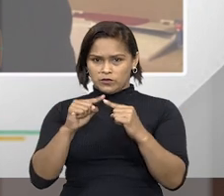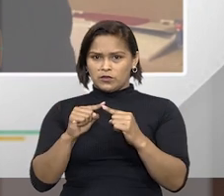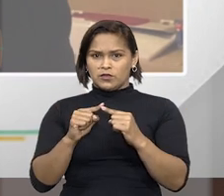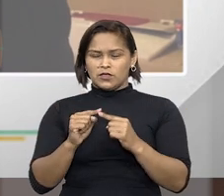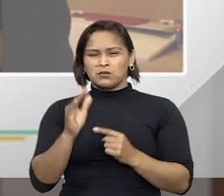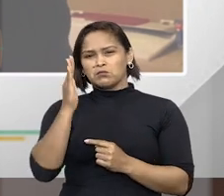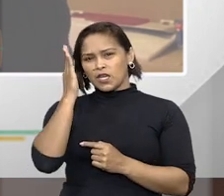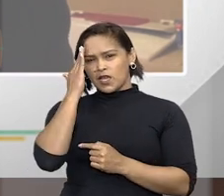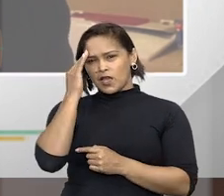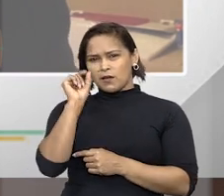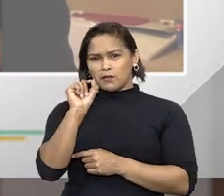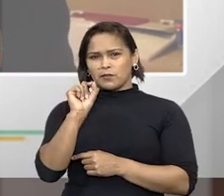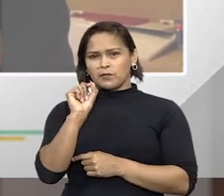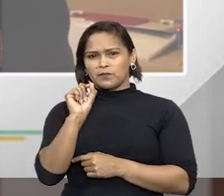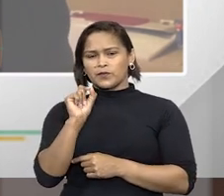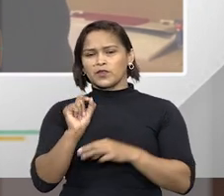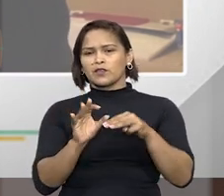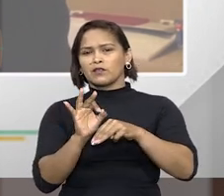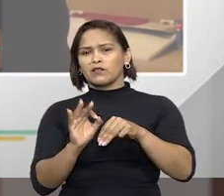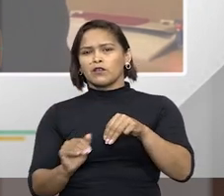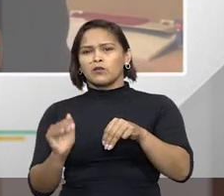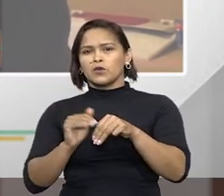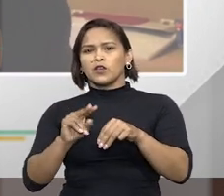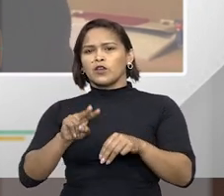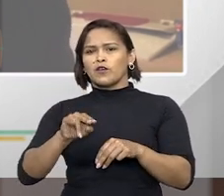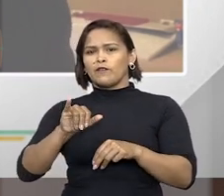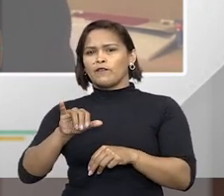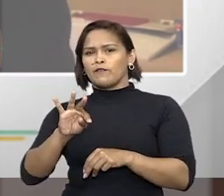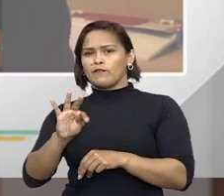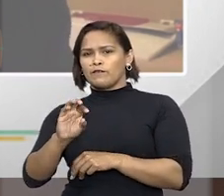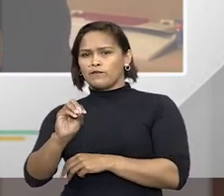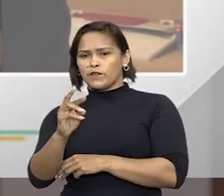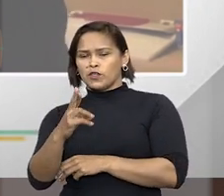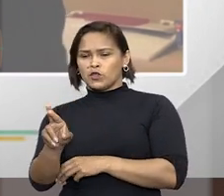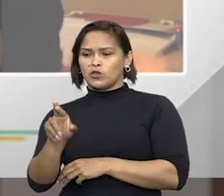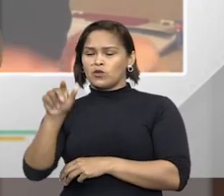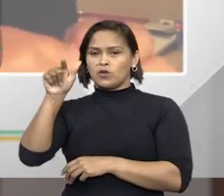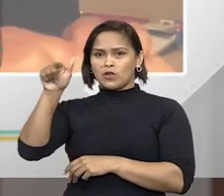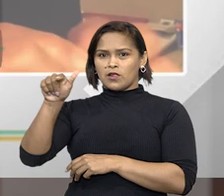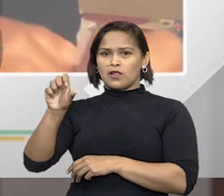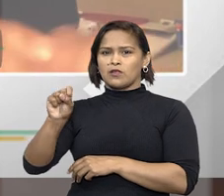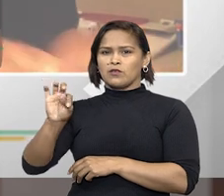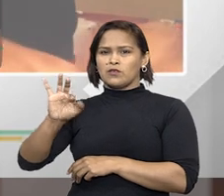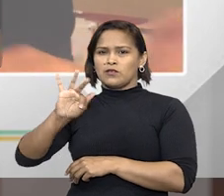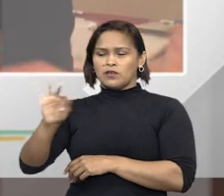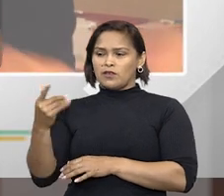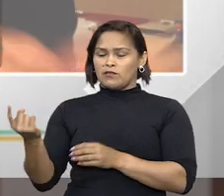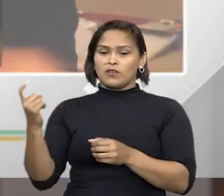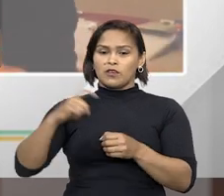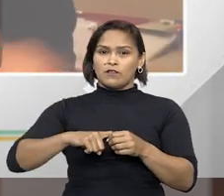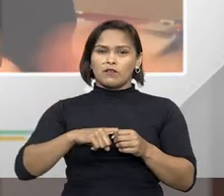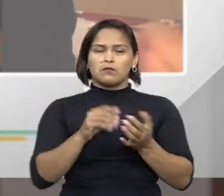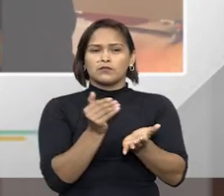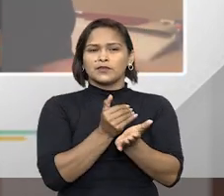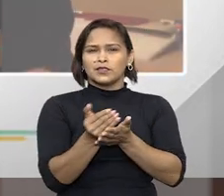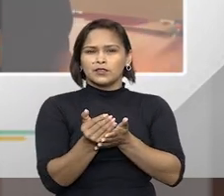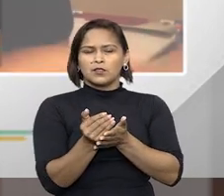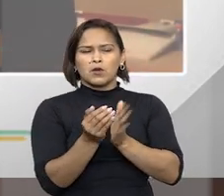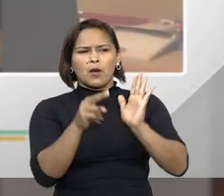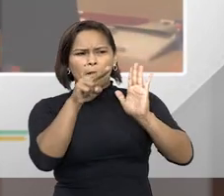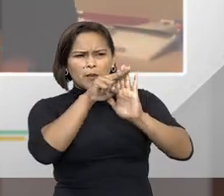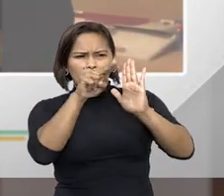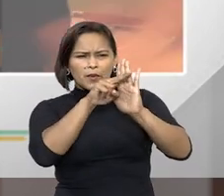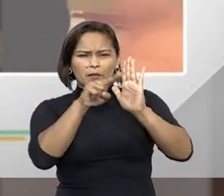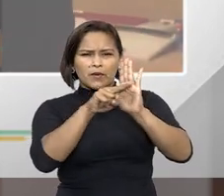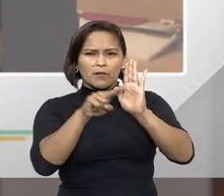foi o ministro Vitor Nunes de Leal no Supremo, quando ele estava no Supremo, e começou a catalogar aquelas decisões,